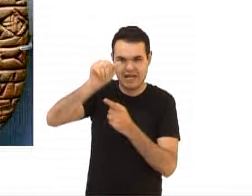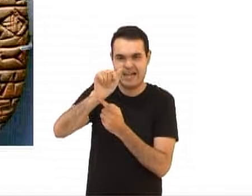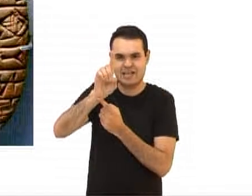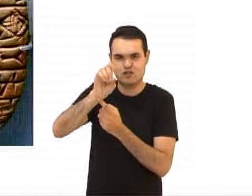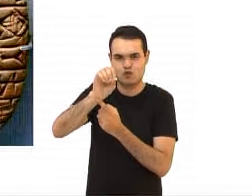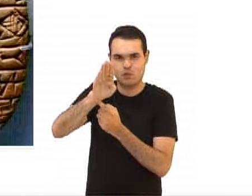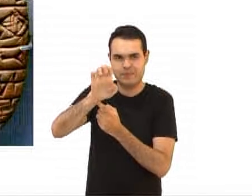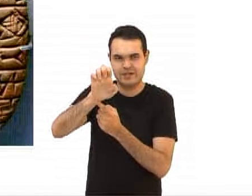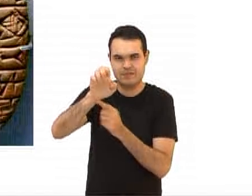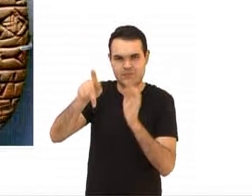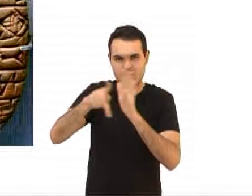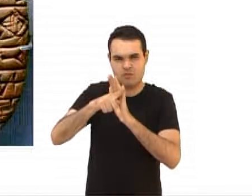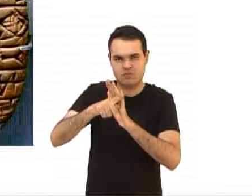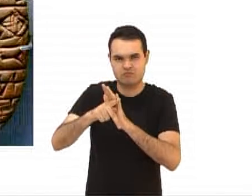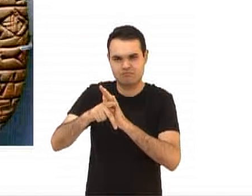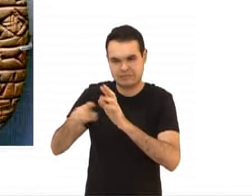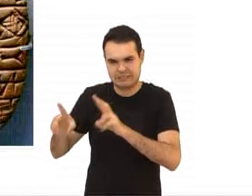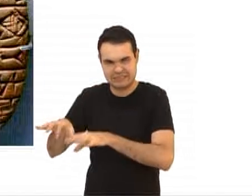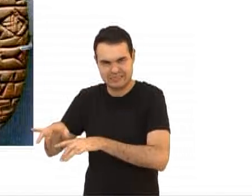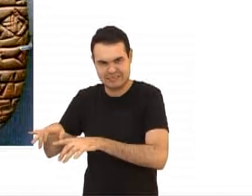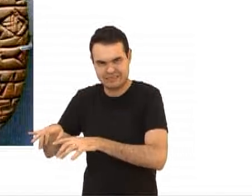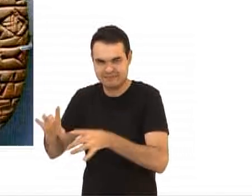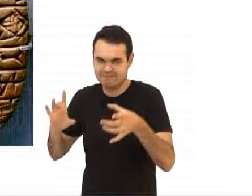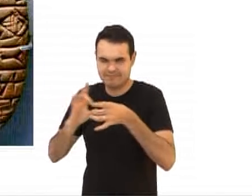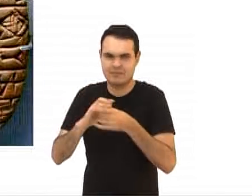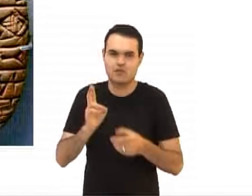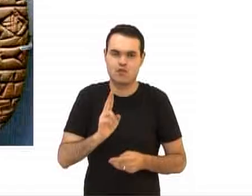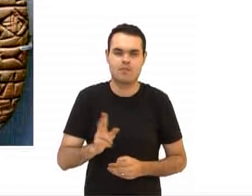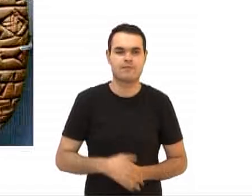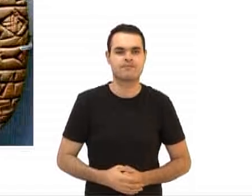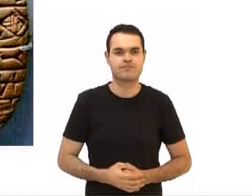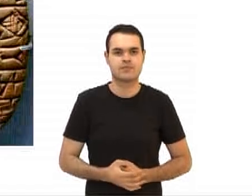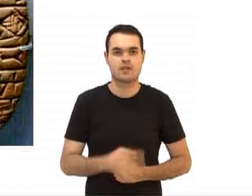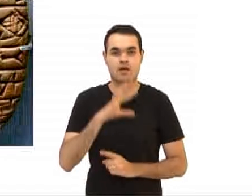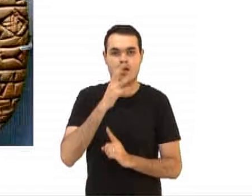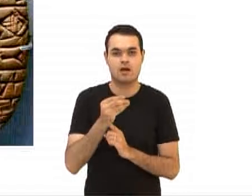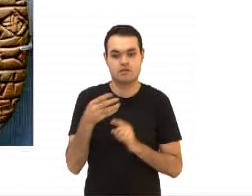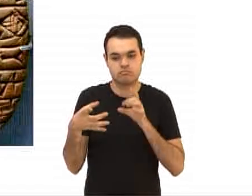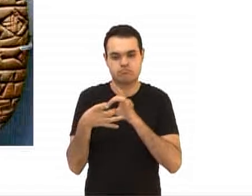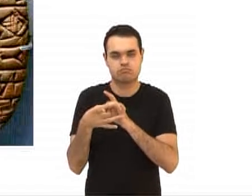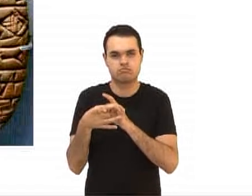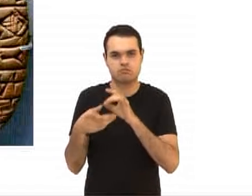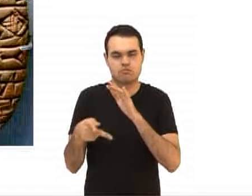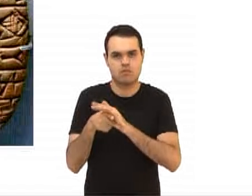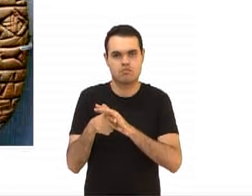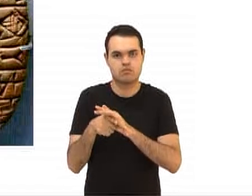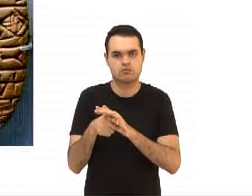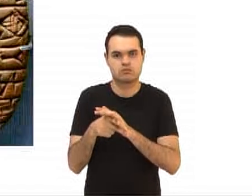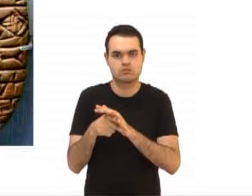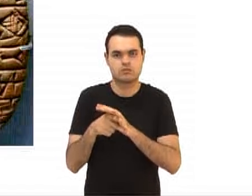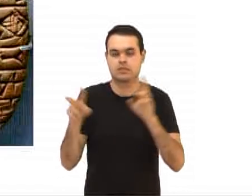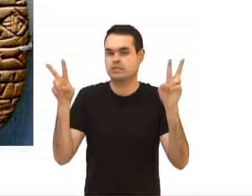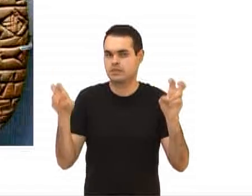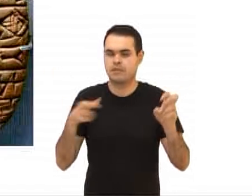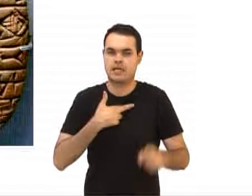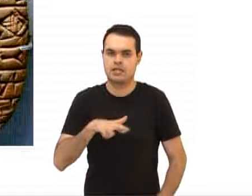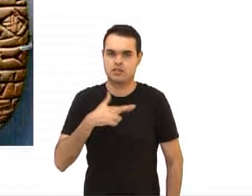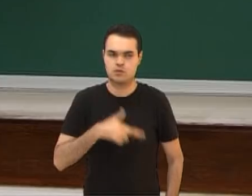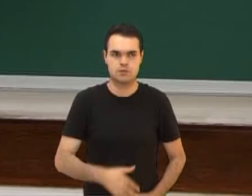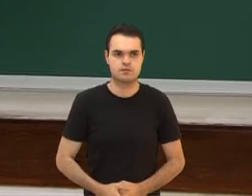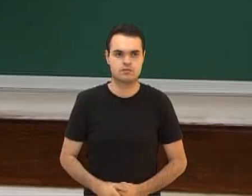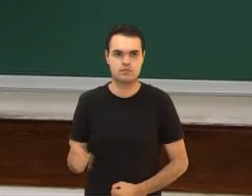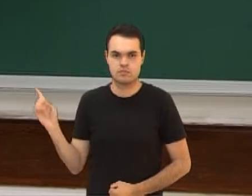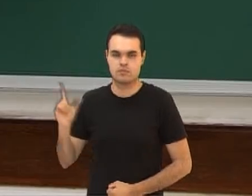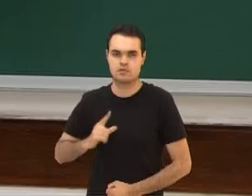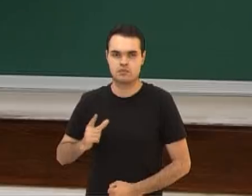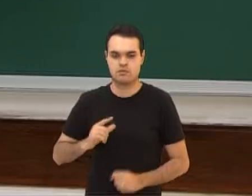Do programa de computador. A arte, então, está ligada a esse tipo de matéria-prima temática religiosa. Aqui tem uma